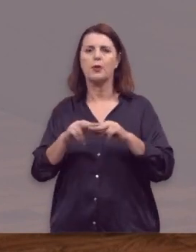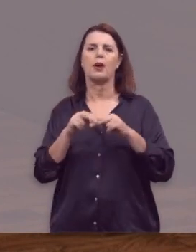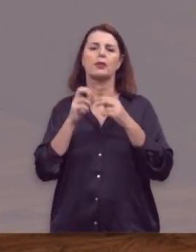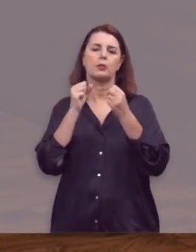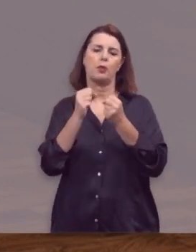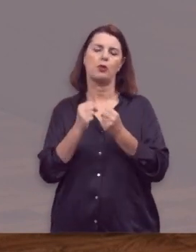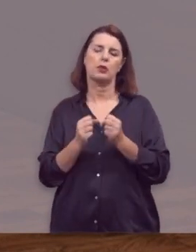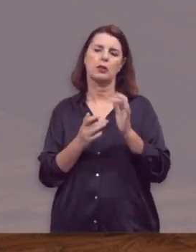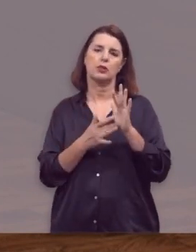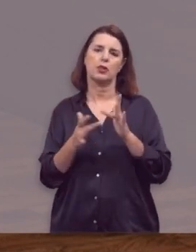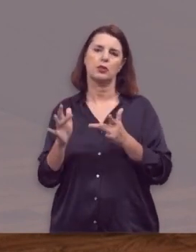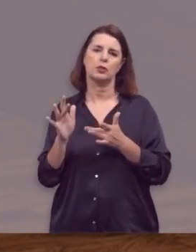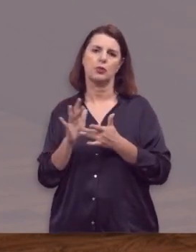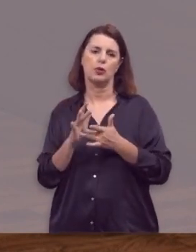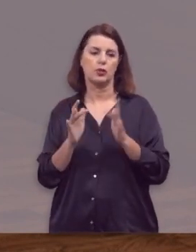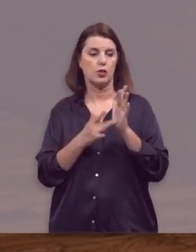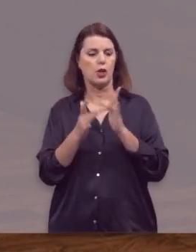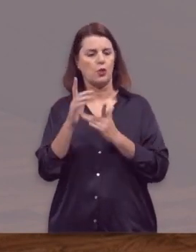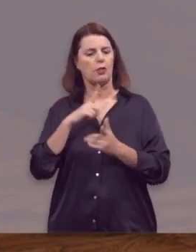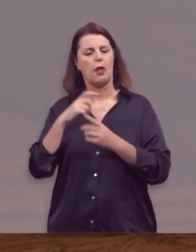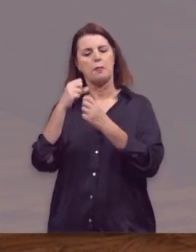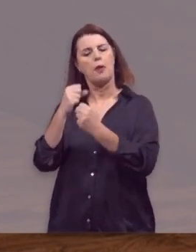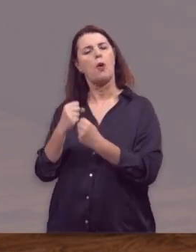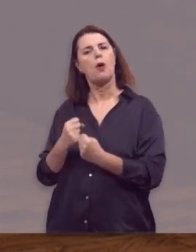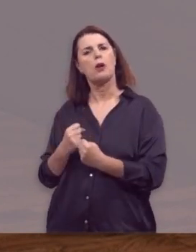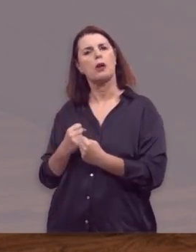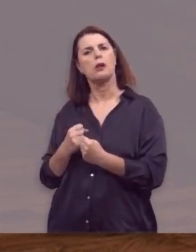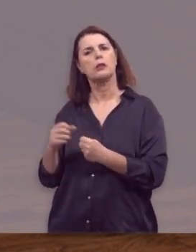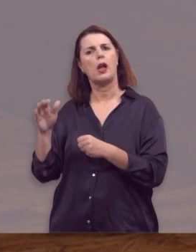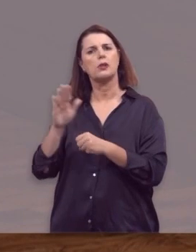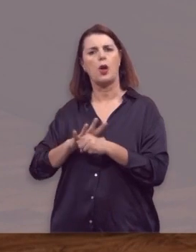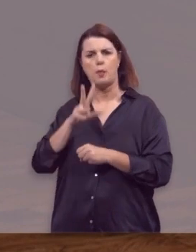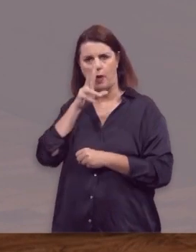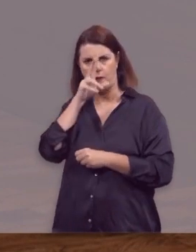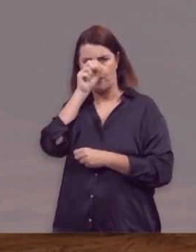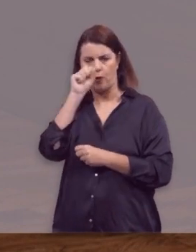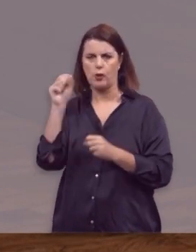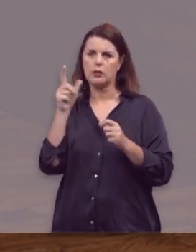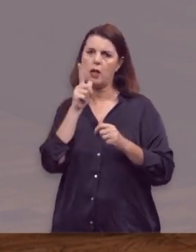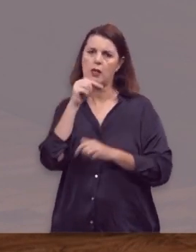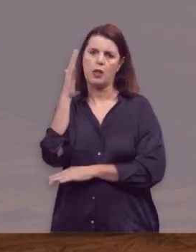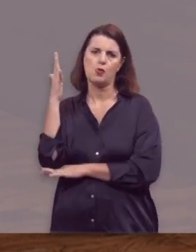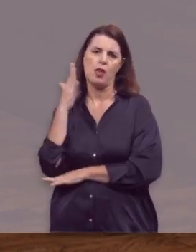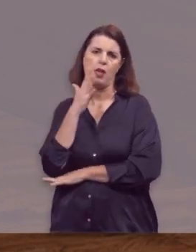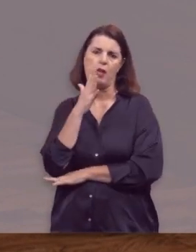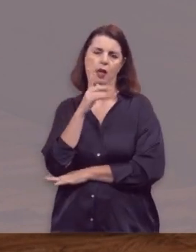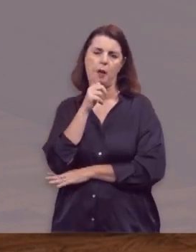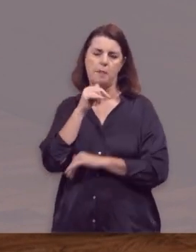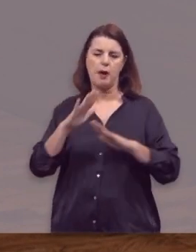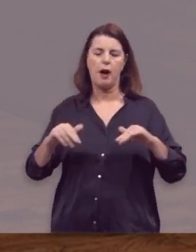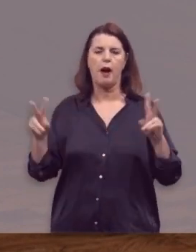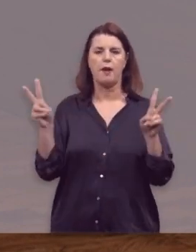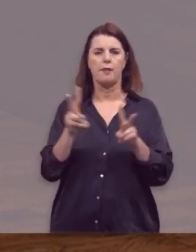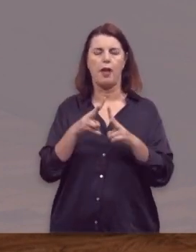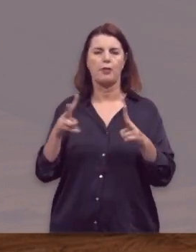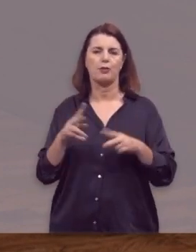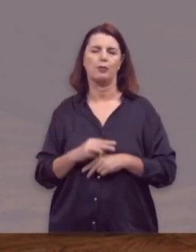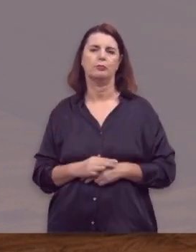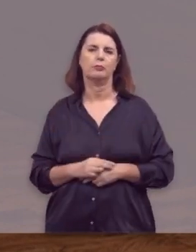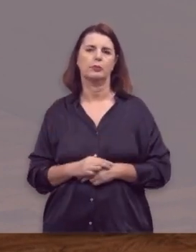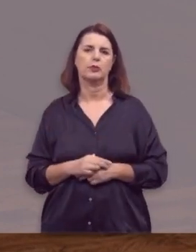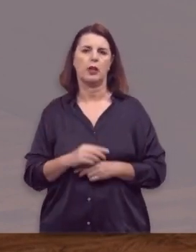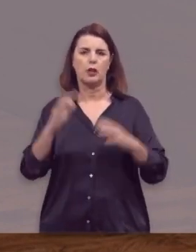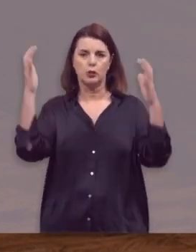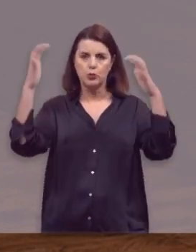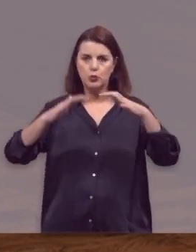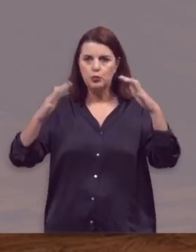de Jesus? Ora, Jesus tem poder sobre as forças da natureza, sobre o mar, sobre o vento, sobre